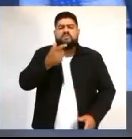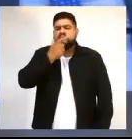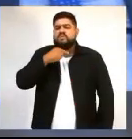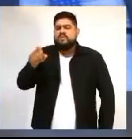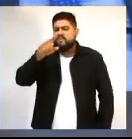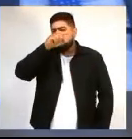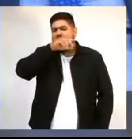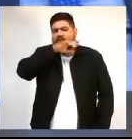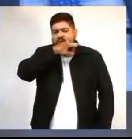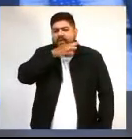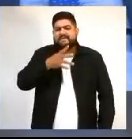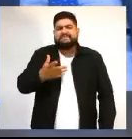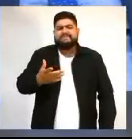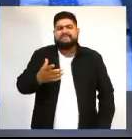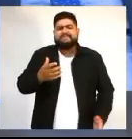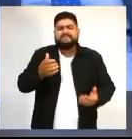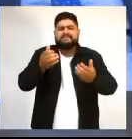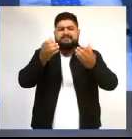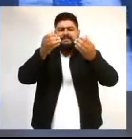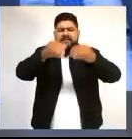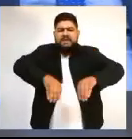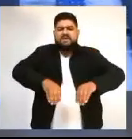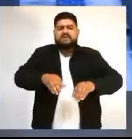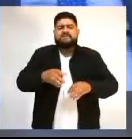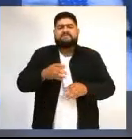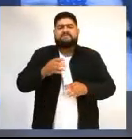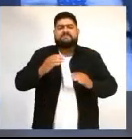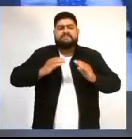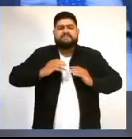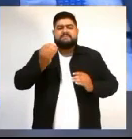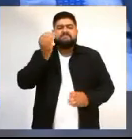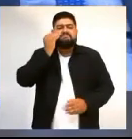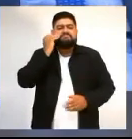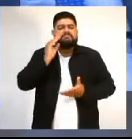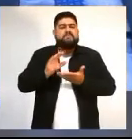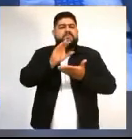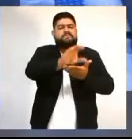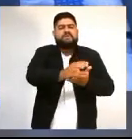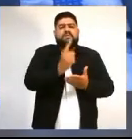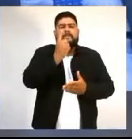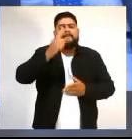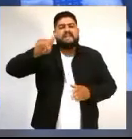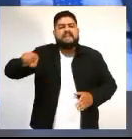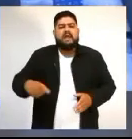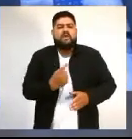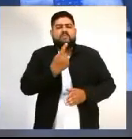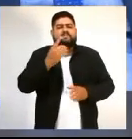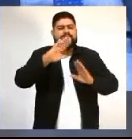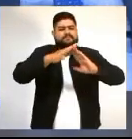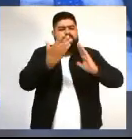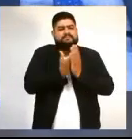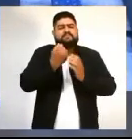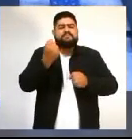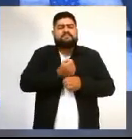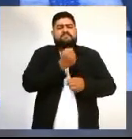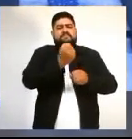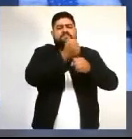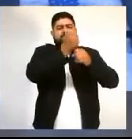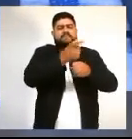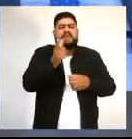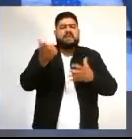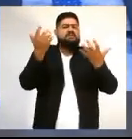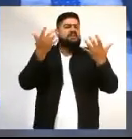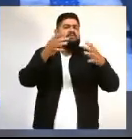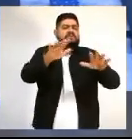ruim, prejudicando a cidade, tentei colocar R$1 milhão numa escola para fazer uma reforma, não quis,